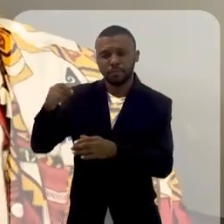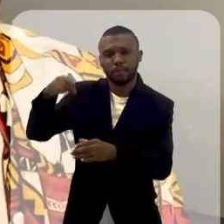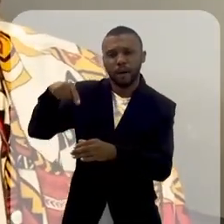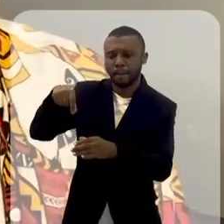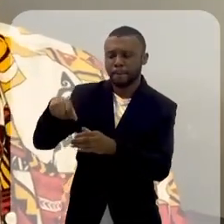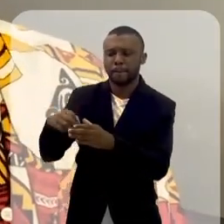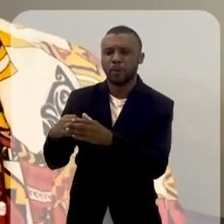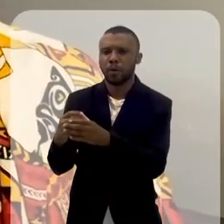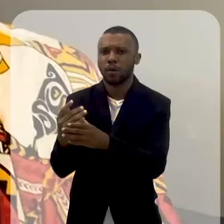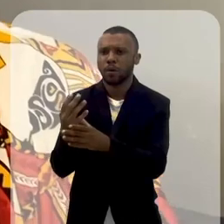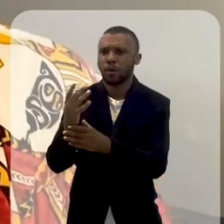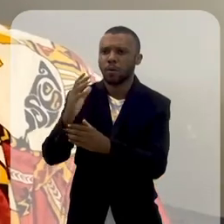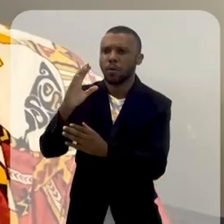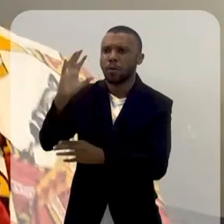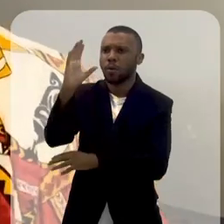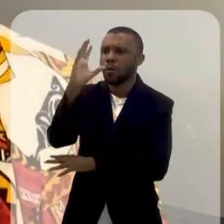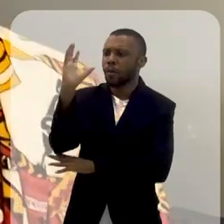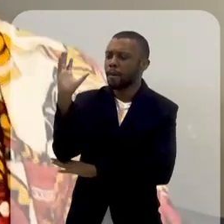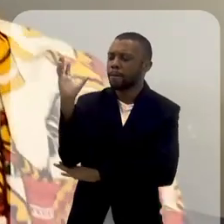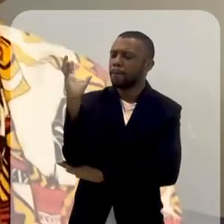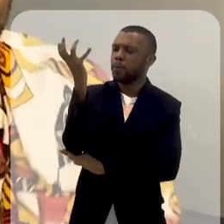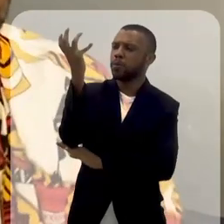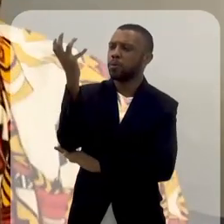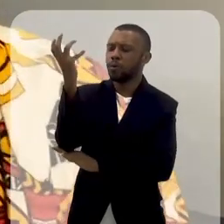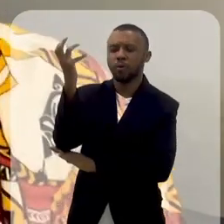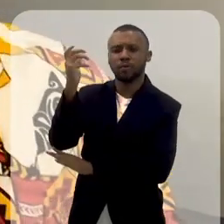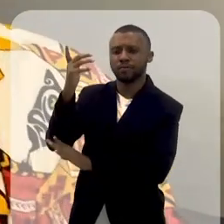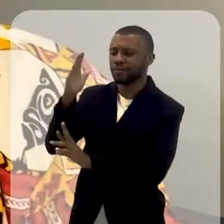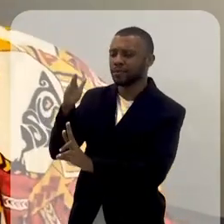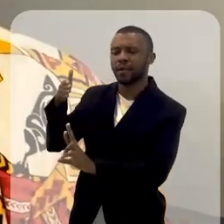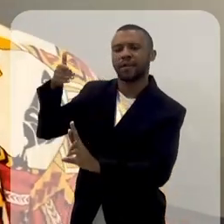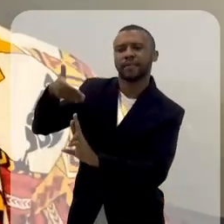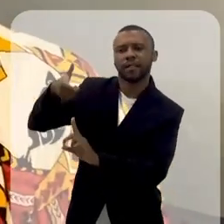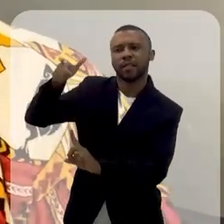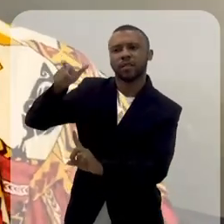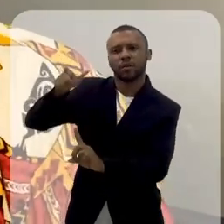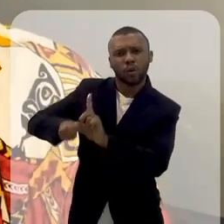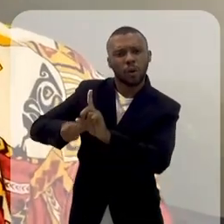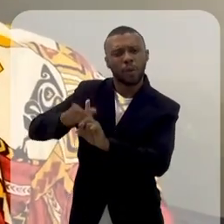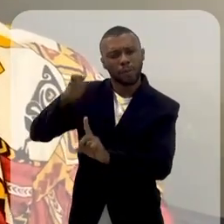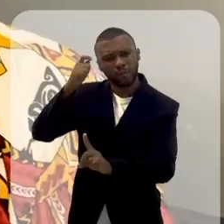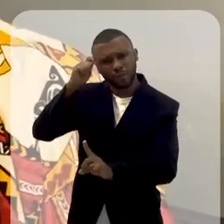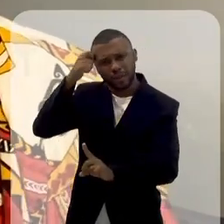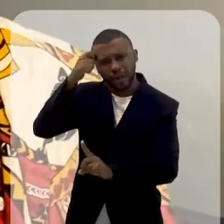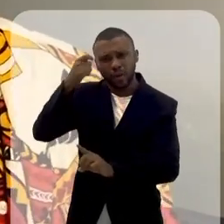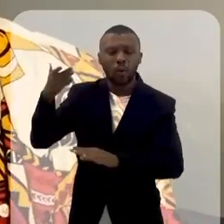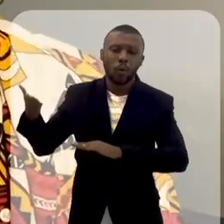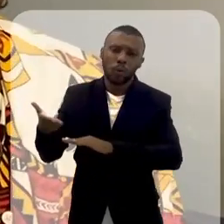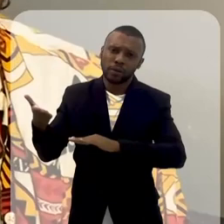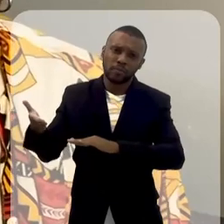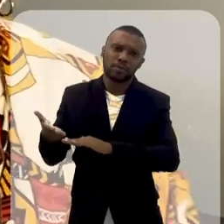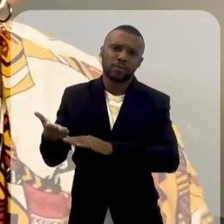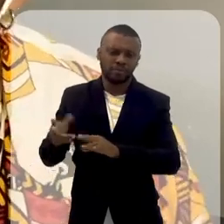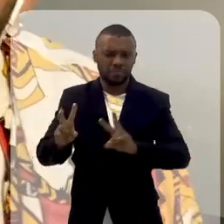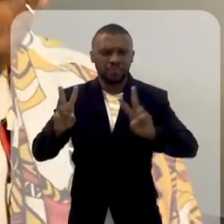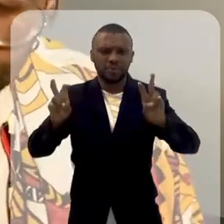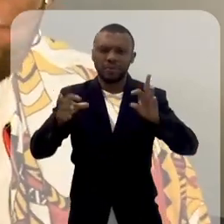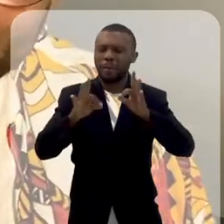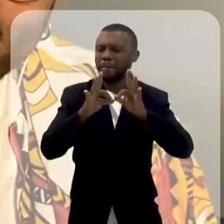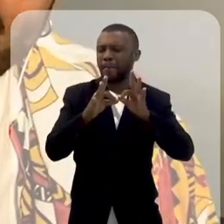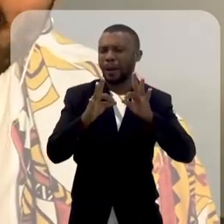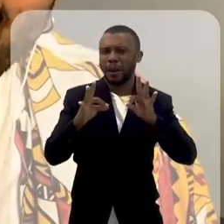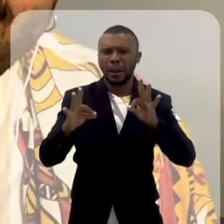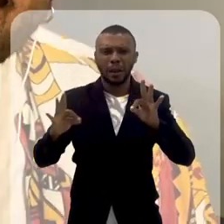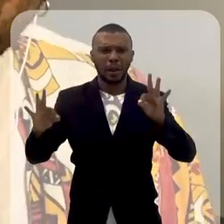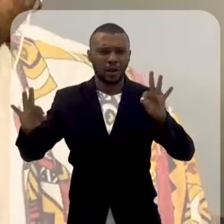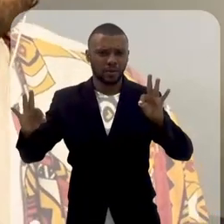Germinação das árvores, a criação atoral pela emancipação do corpo negro contemporâneo. Enorme, eu